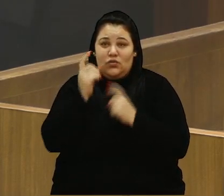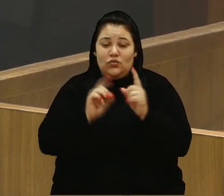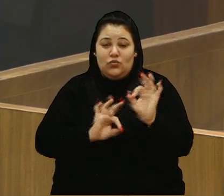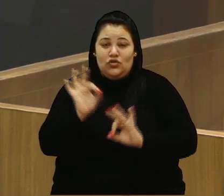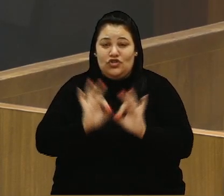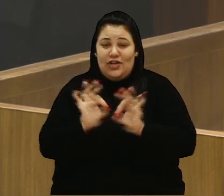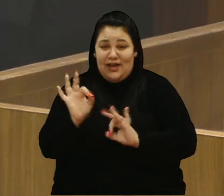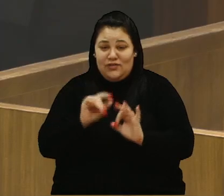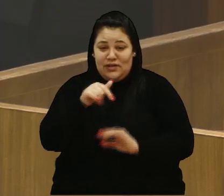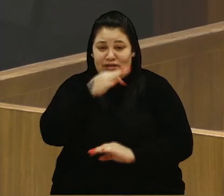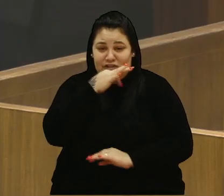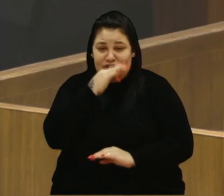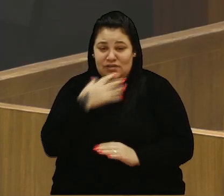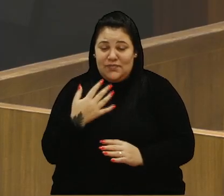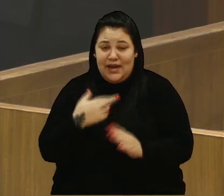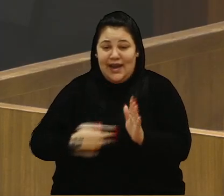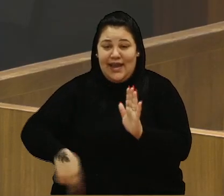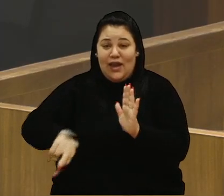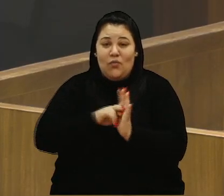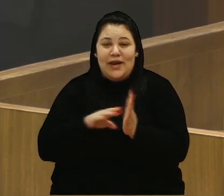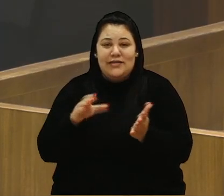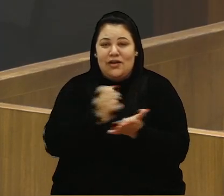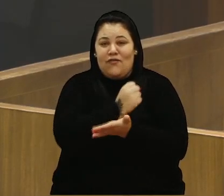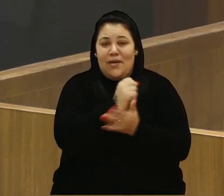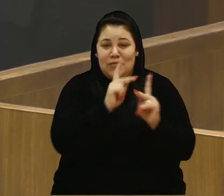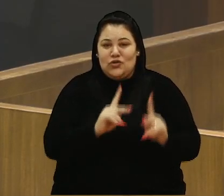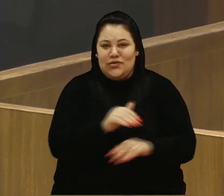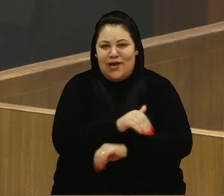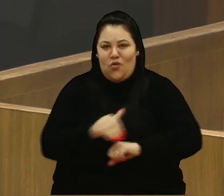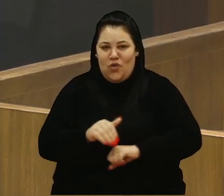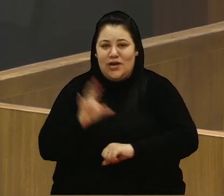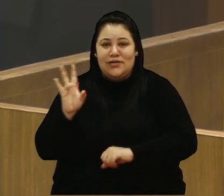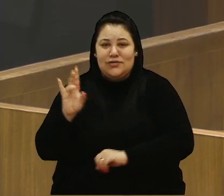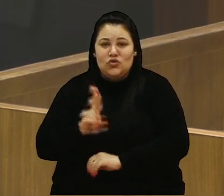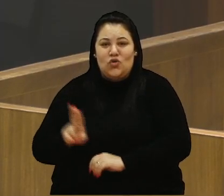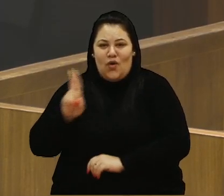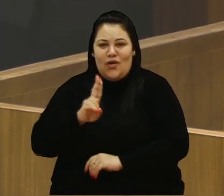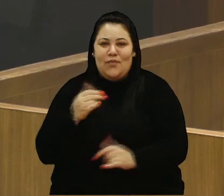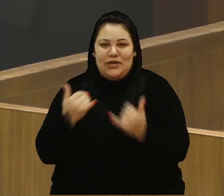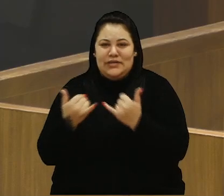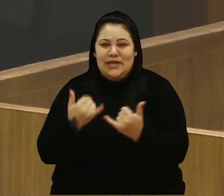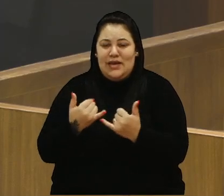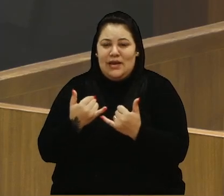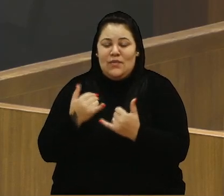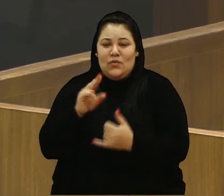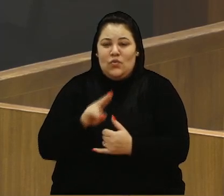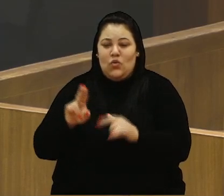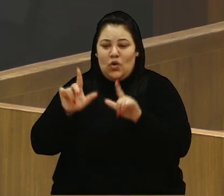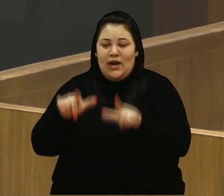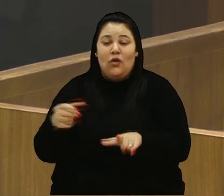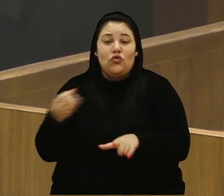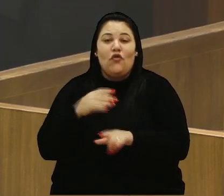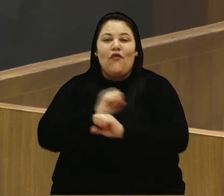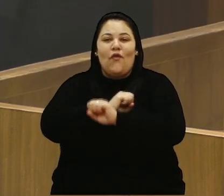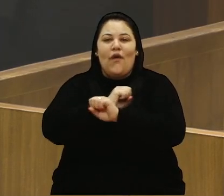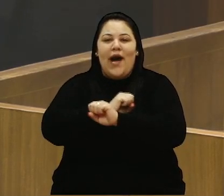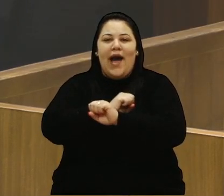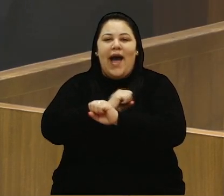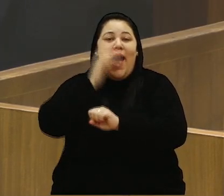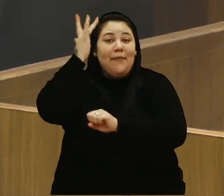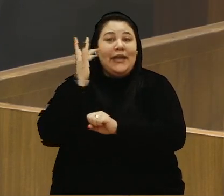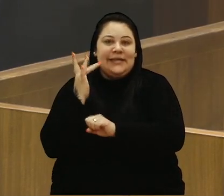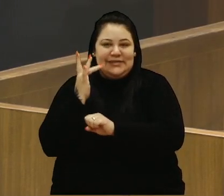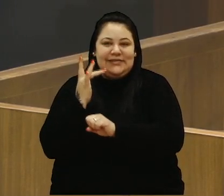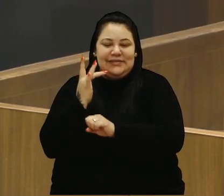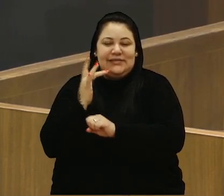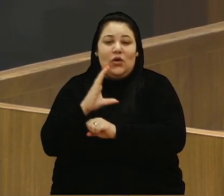destinados à reintegração e reabilitação de usuários, isso é o que a gente quer. Como, por exemplo, a Unidade de Atenção à Vida Novo Amanhã, álcools e drogas,